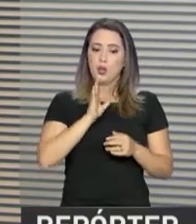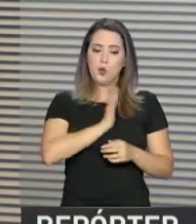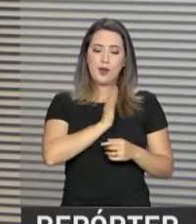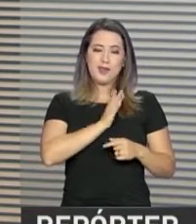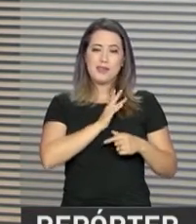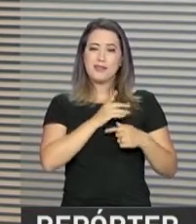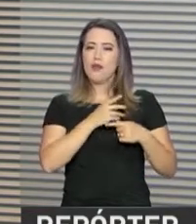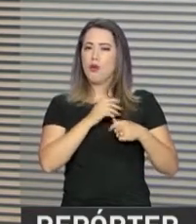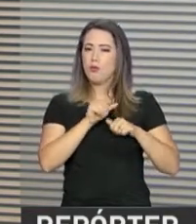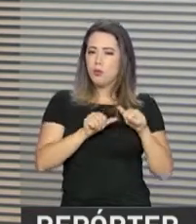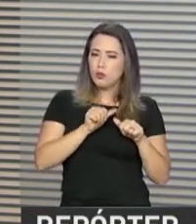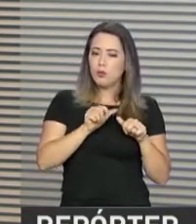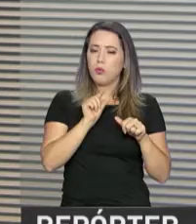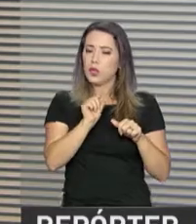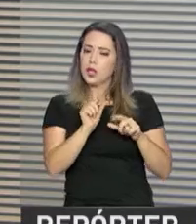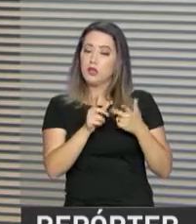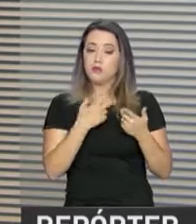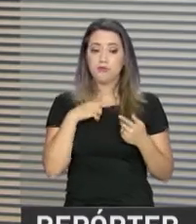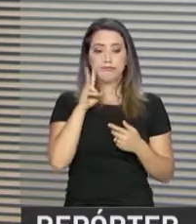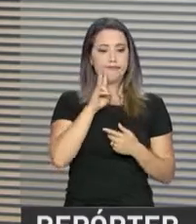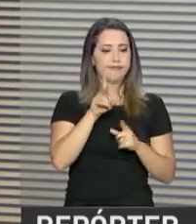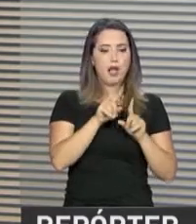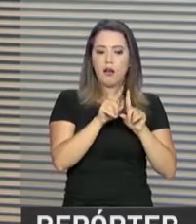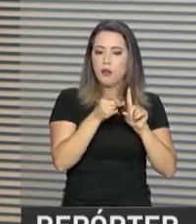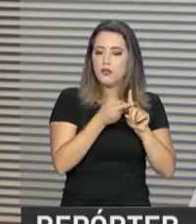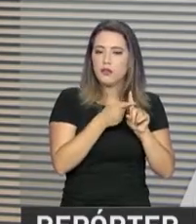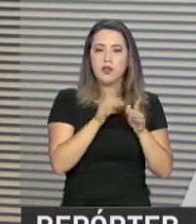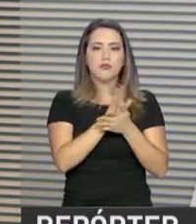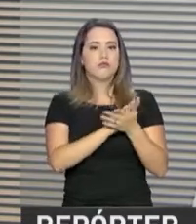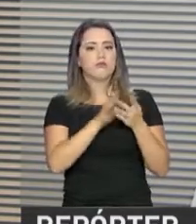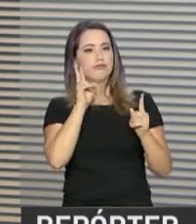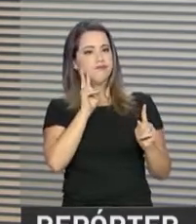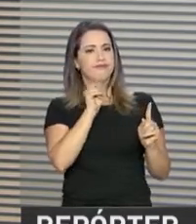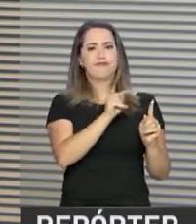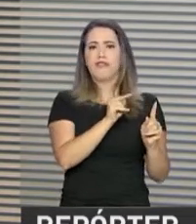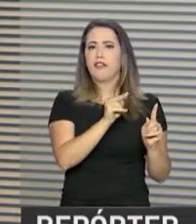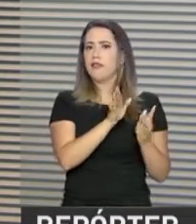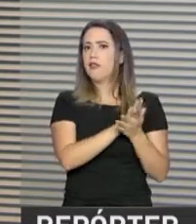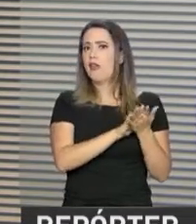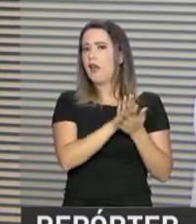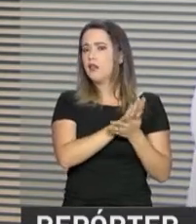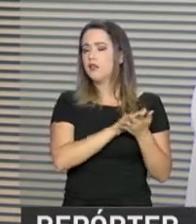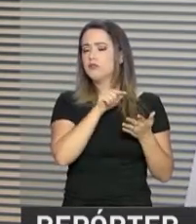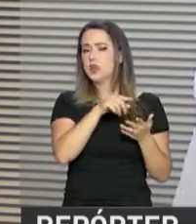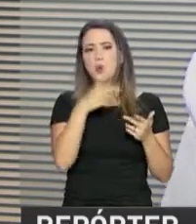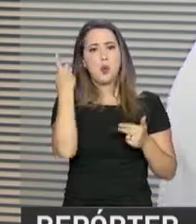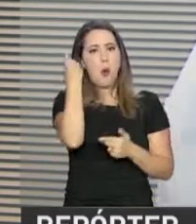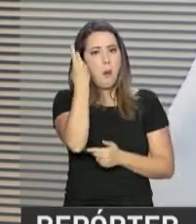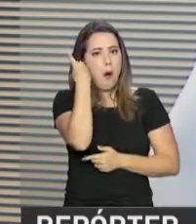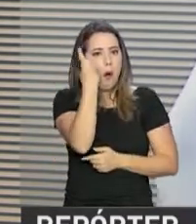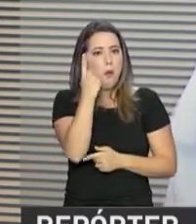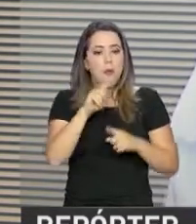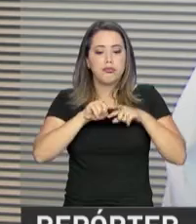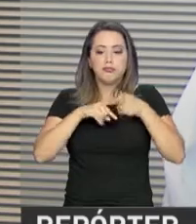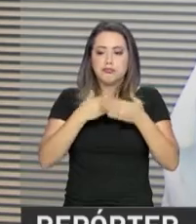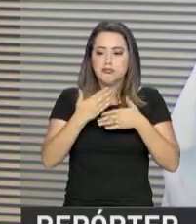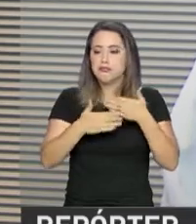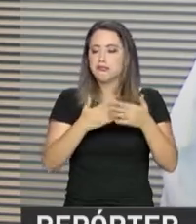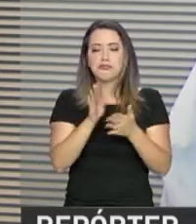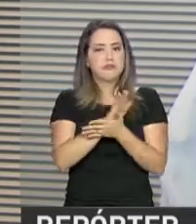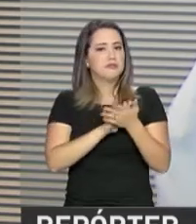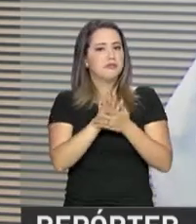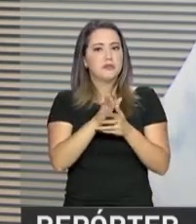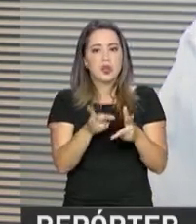durante a gestação o feto se desenvolve muito bem ao longo dos nove meses pode não se perceber nenhum